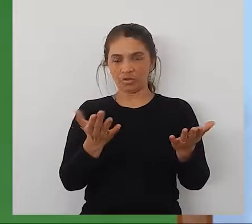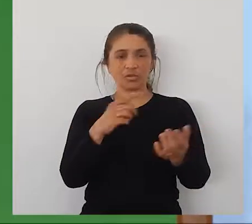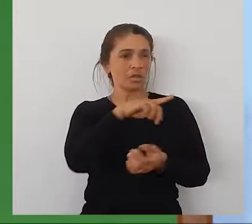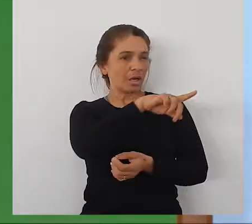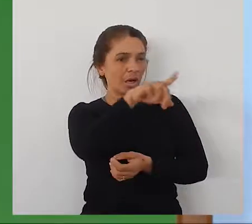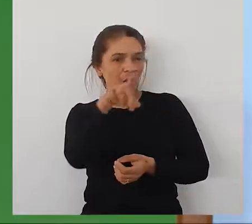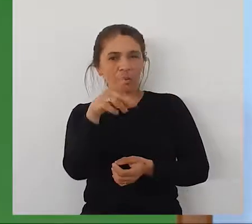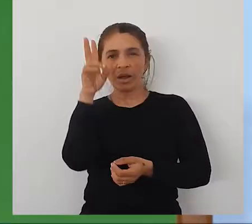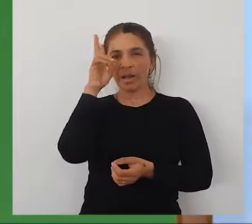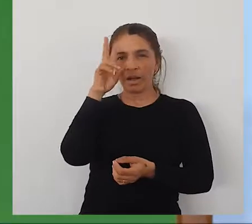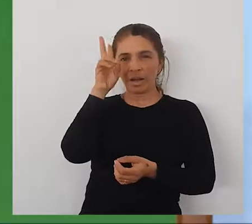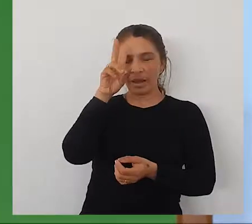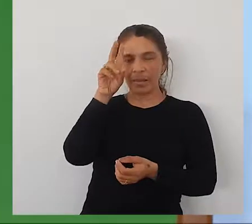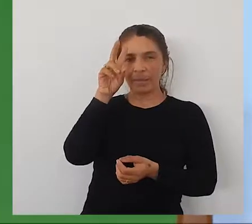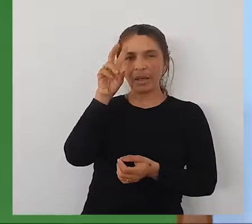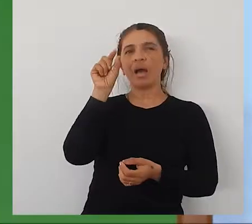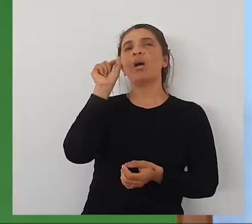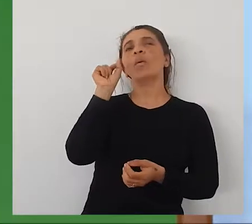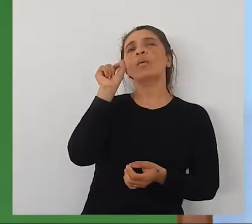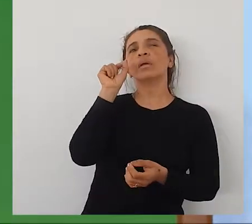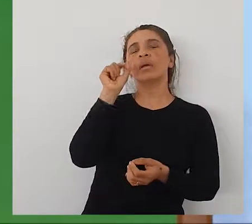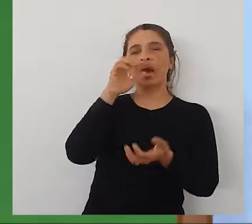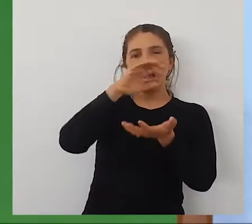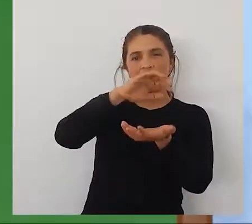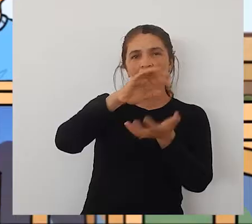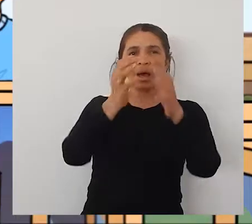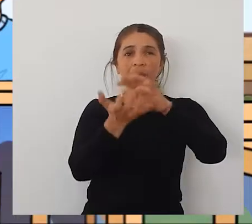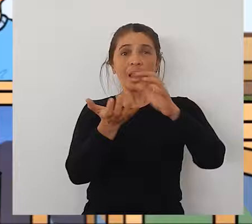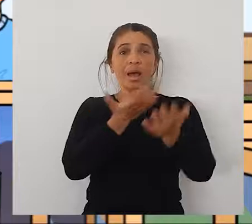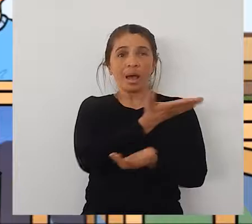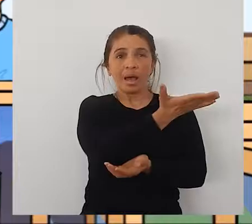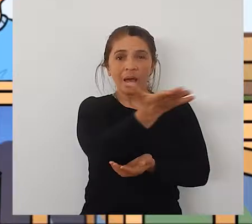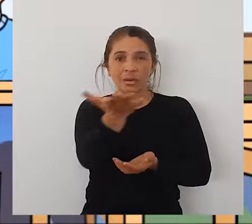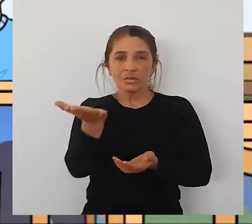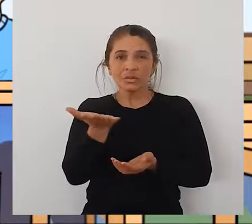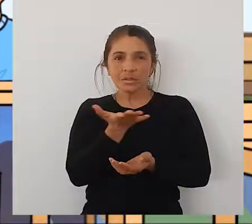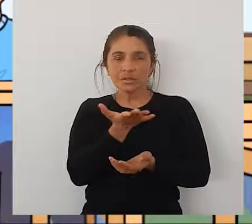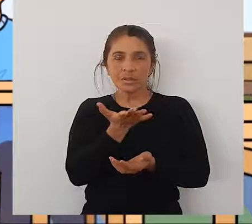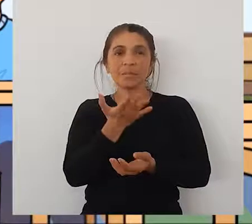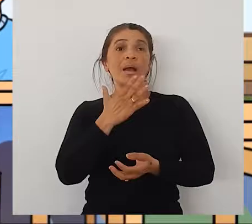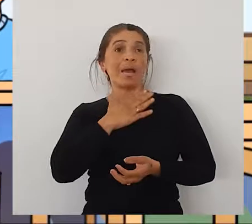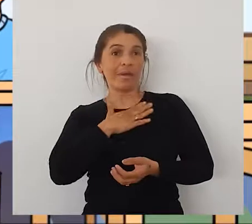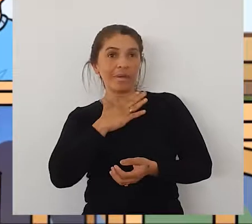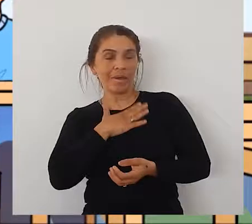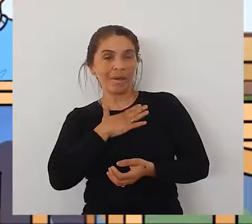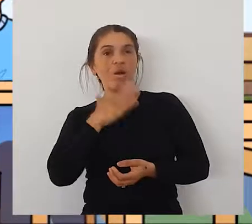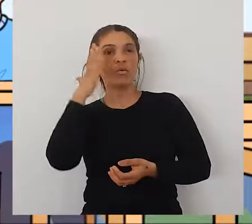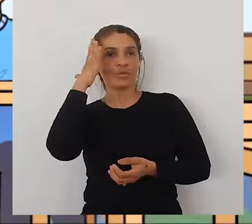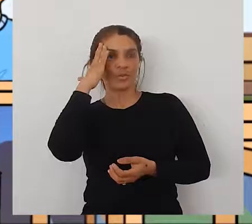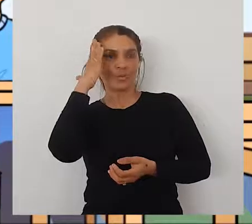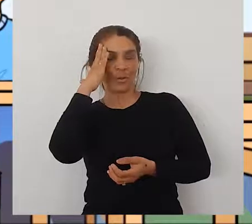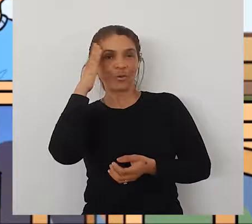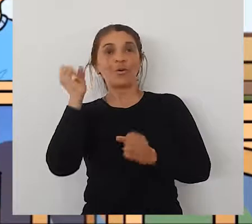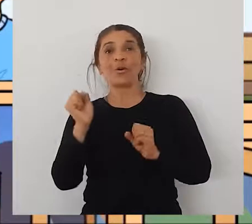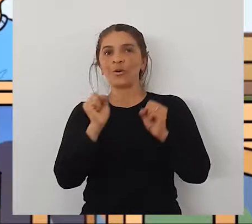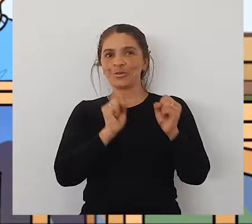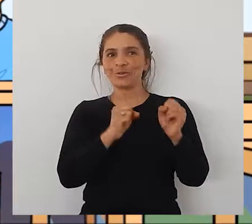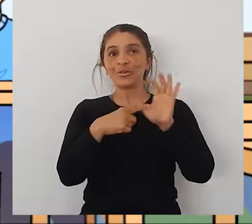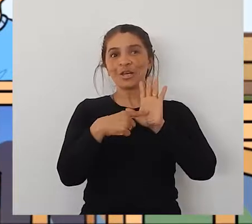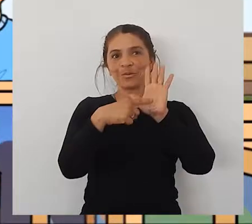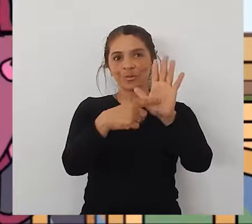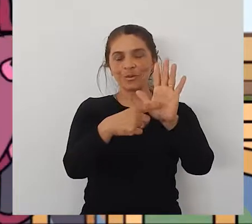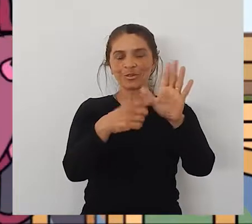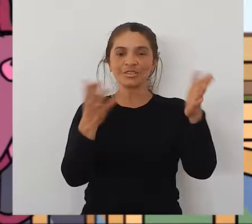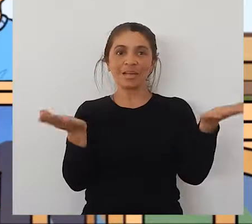Alguém pode relembrar a turma o que é um ecossistema? Eu, professora! Inclusive, tenho uma coisinha aqui para